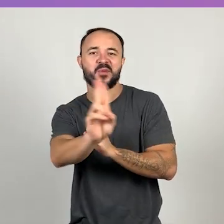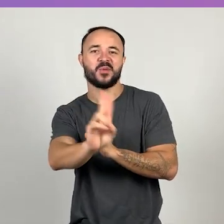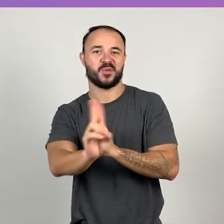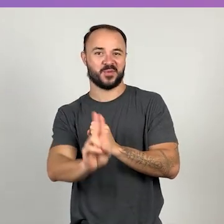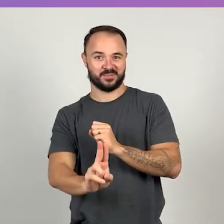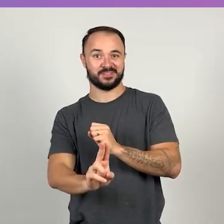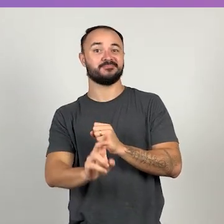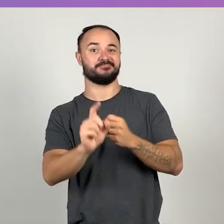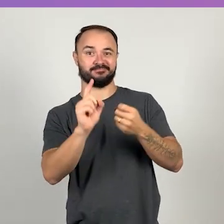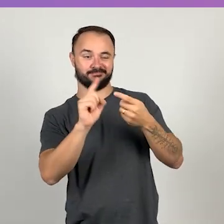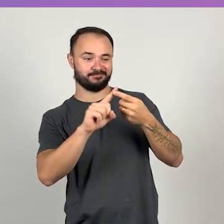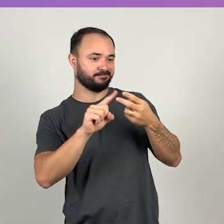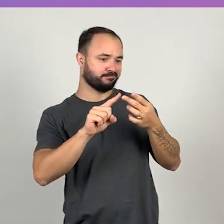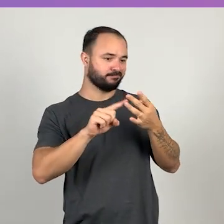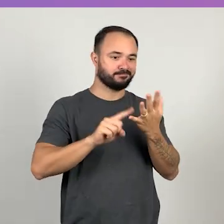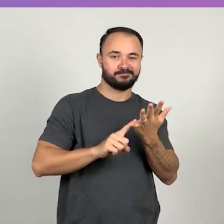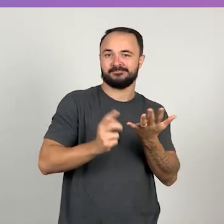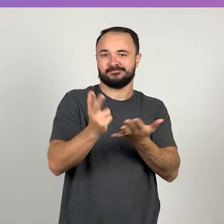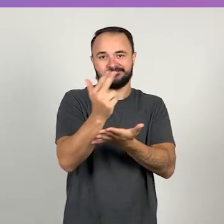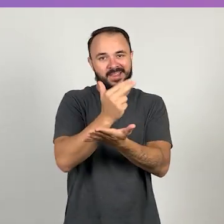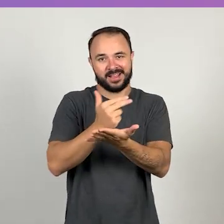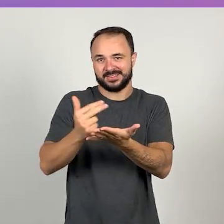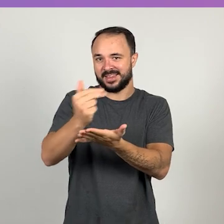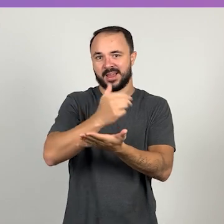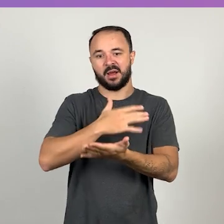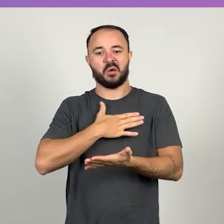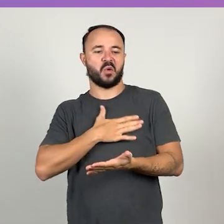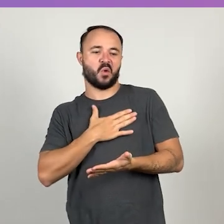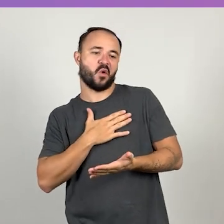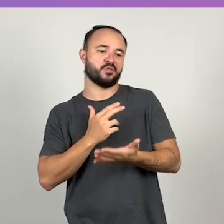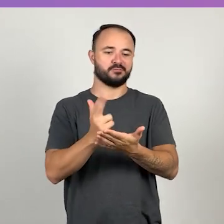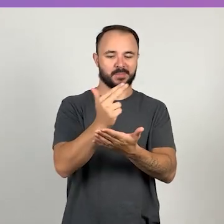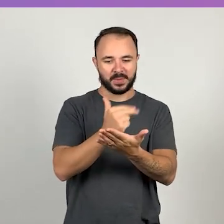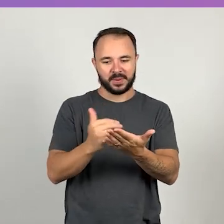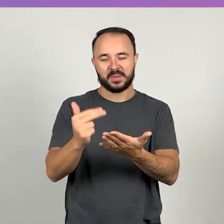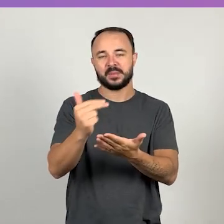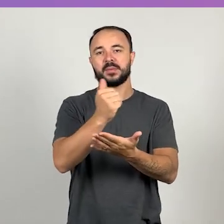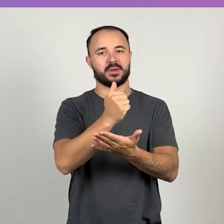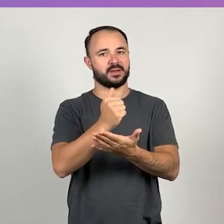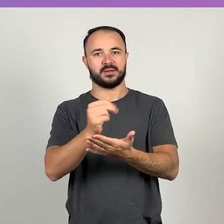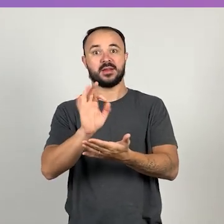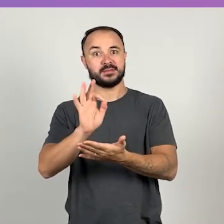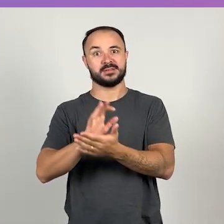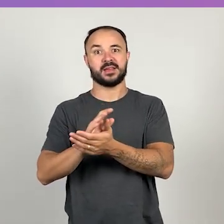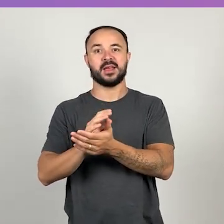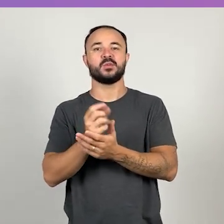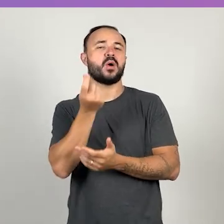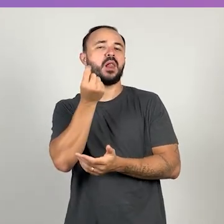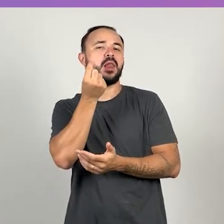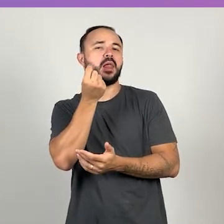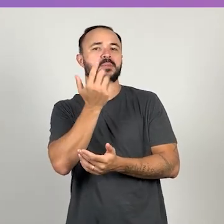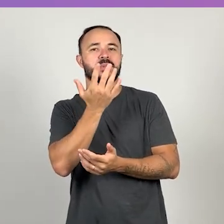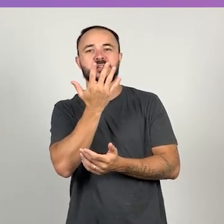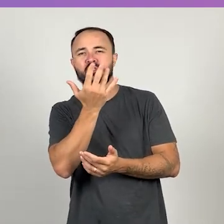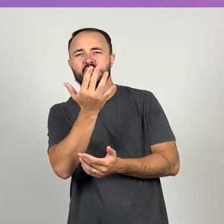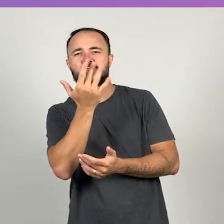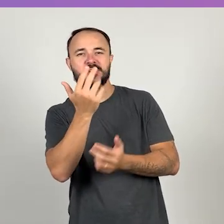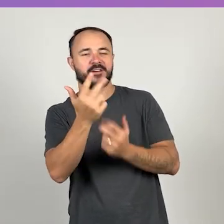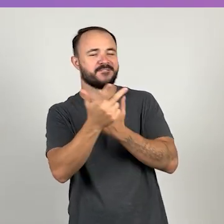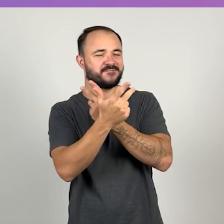você sabe fazer. Desenhar o que você gosta de desenhar, usando lápis de